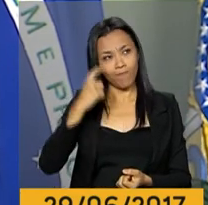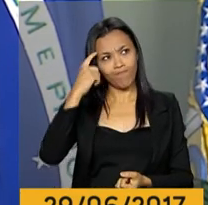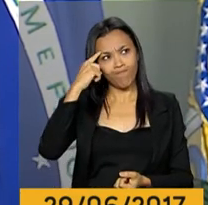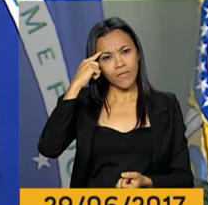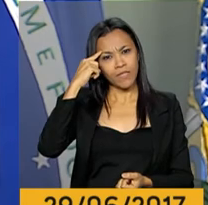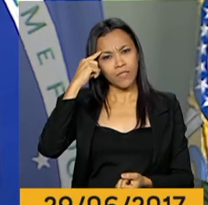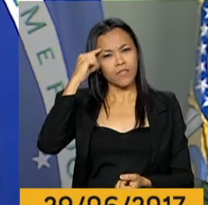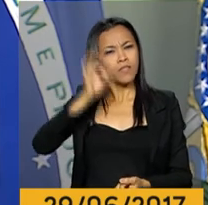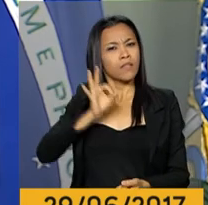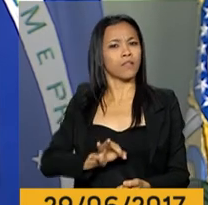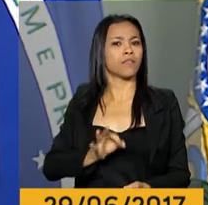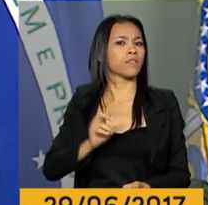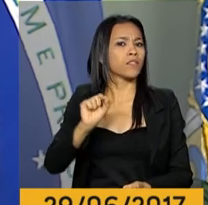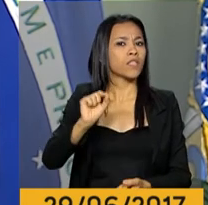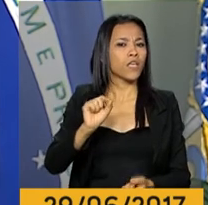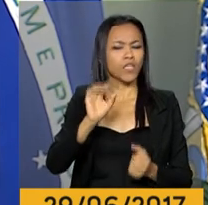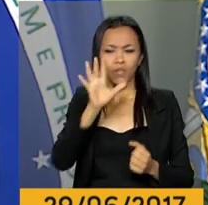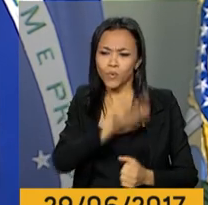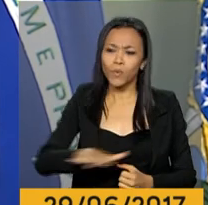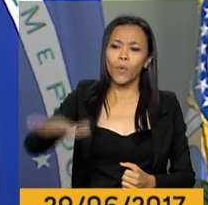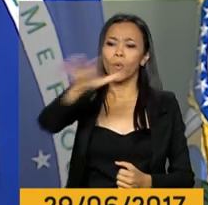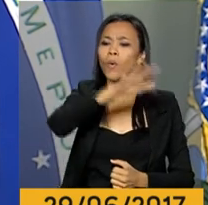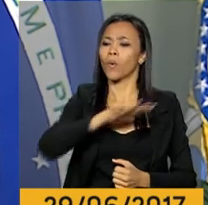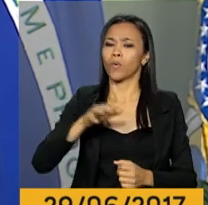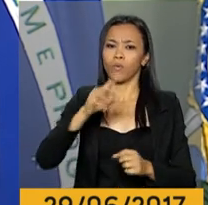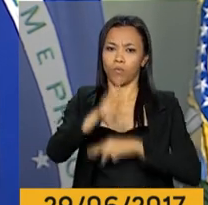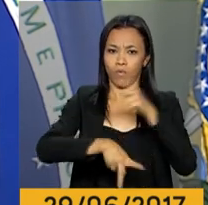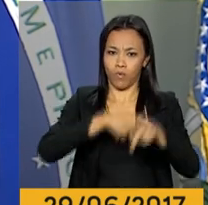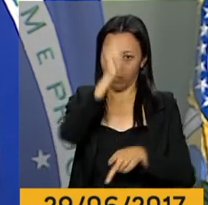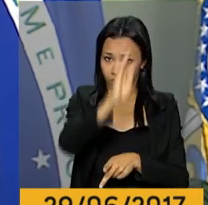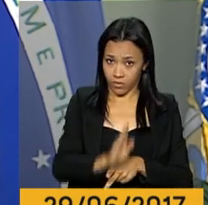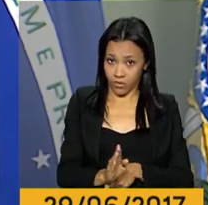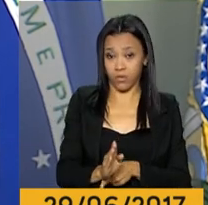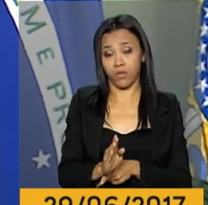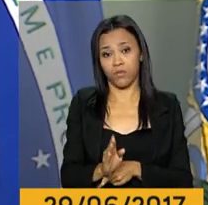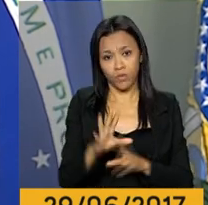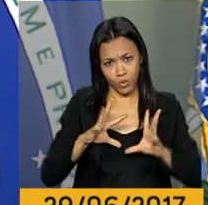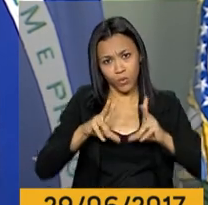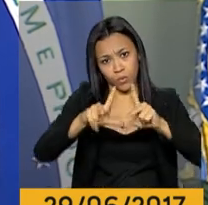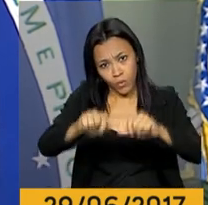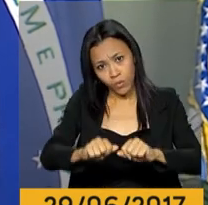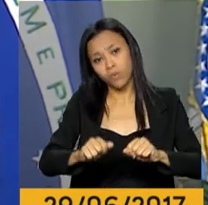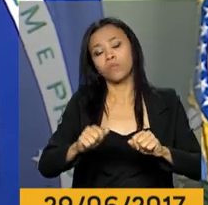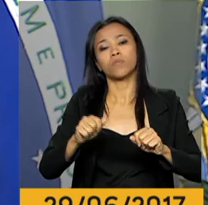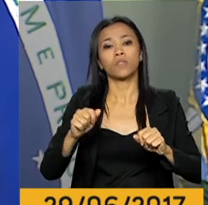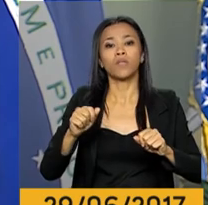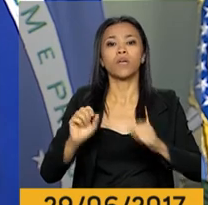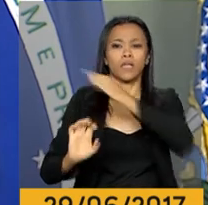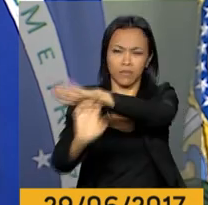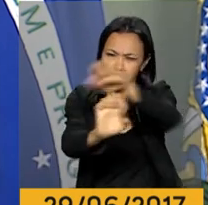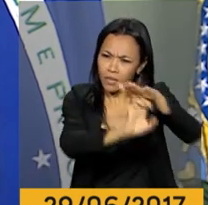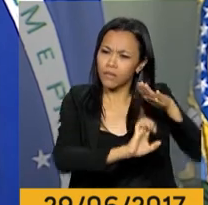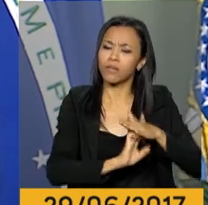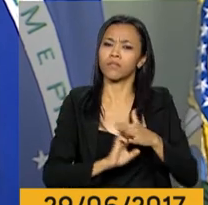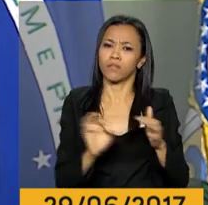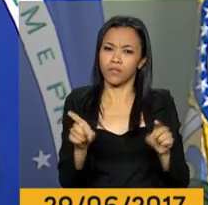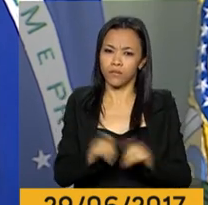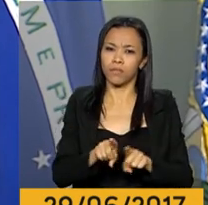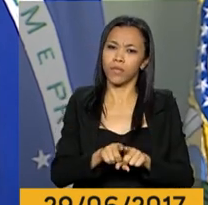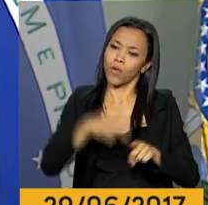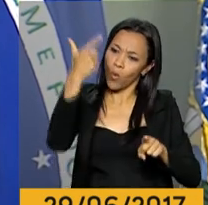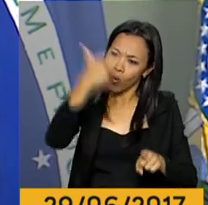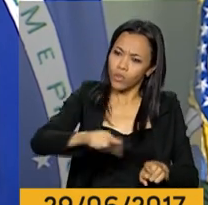de todos os brasileiros não querem e querendo todos os agentes estatais a quem volta ao